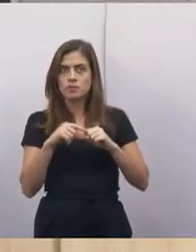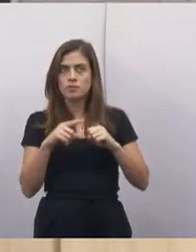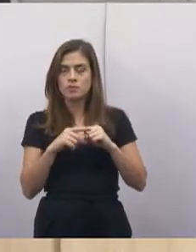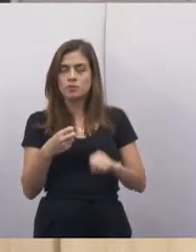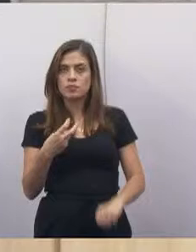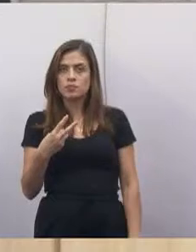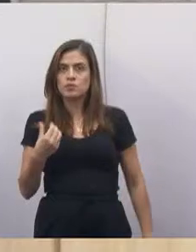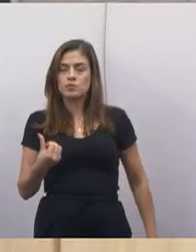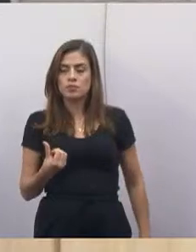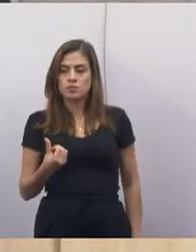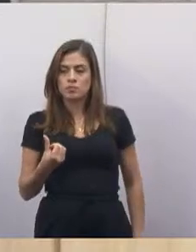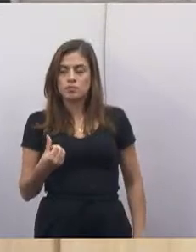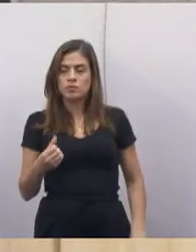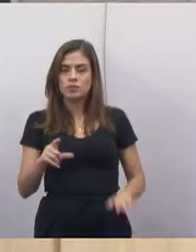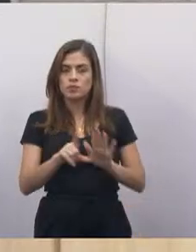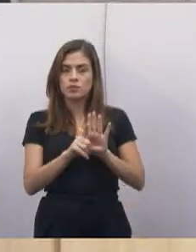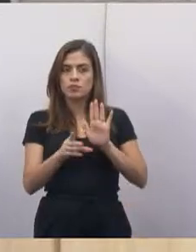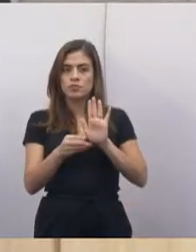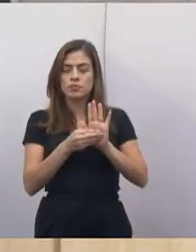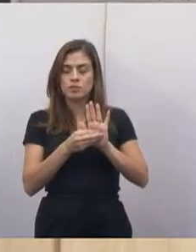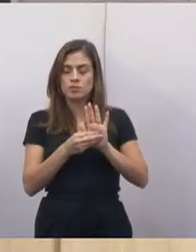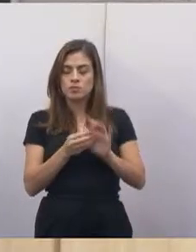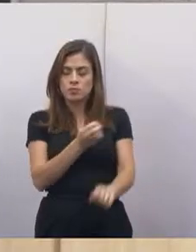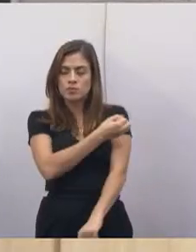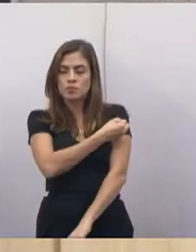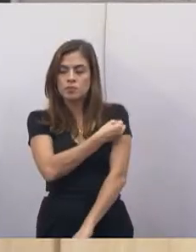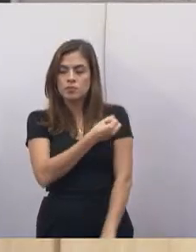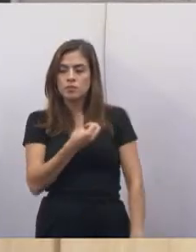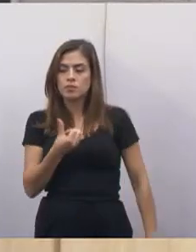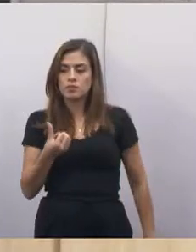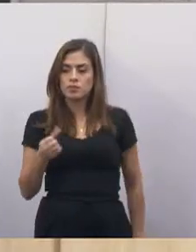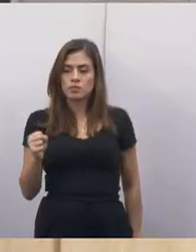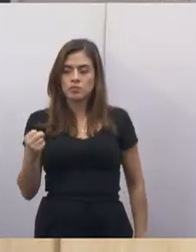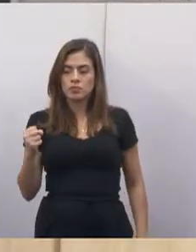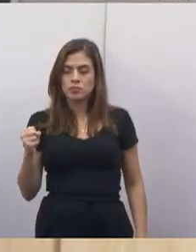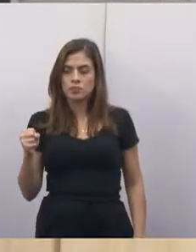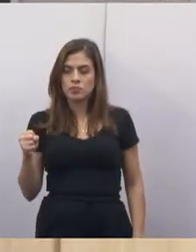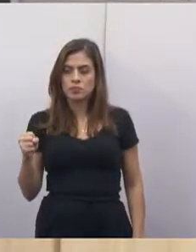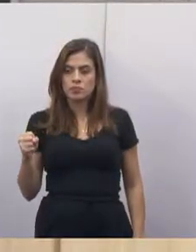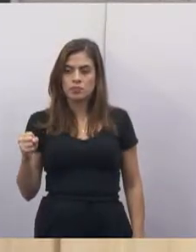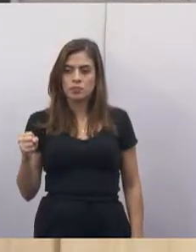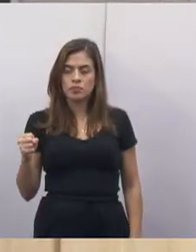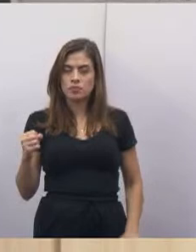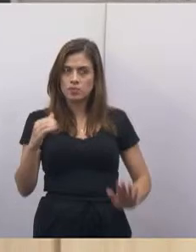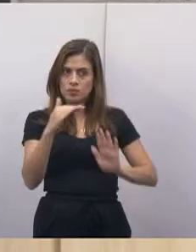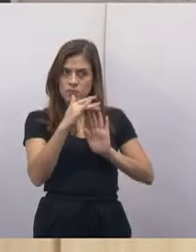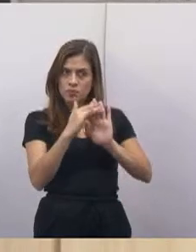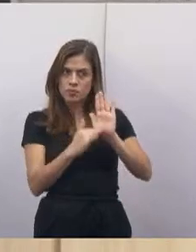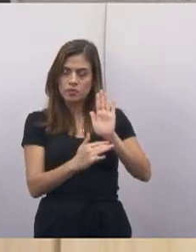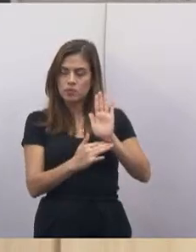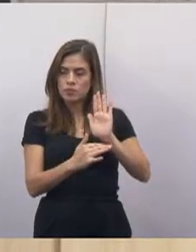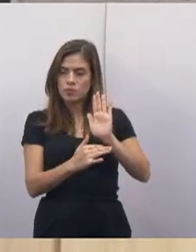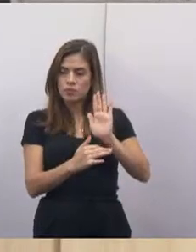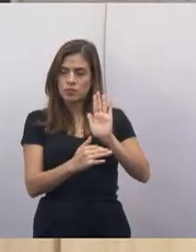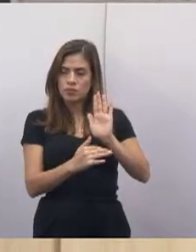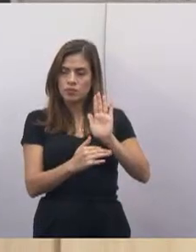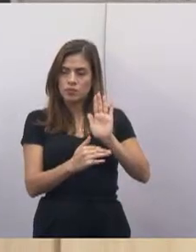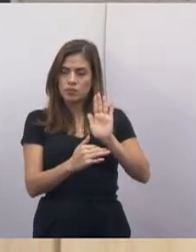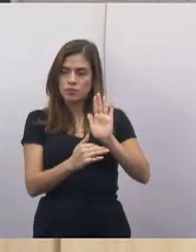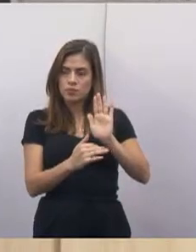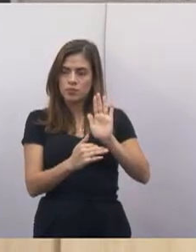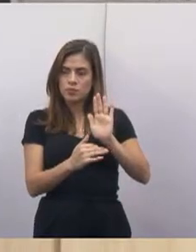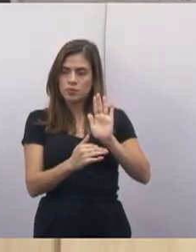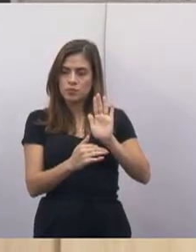Lei Complementar número 68, que dispõe sobre o Código de Normas e Posturas em